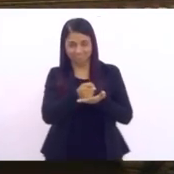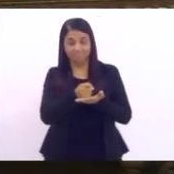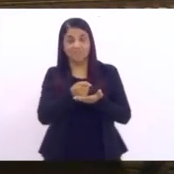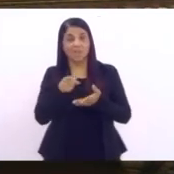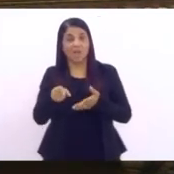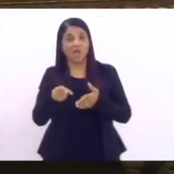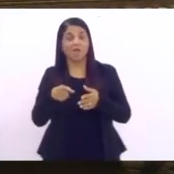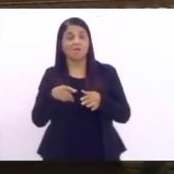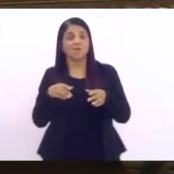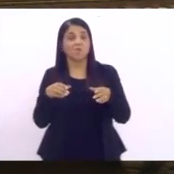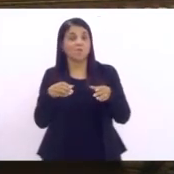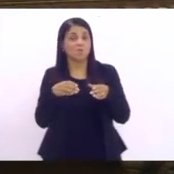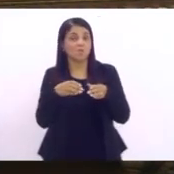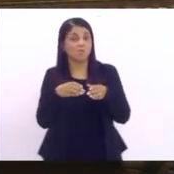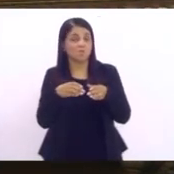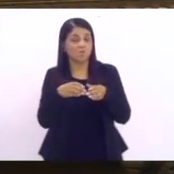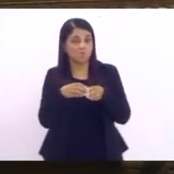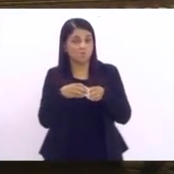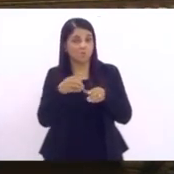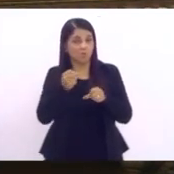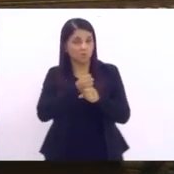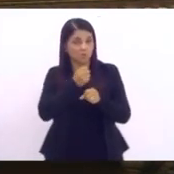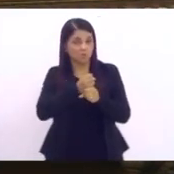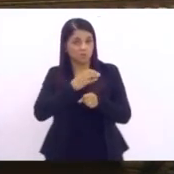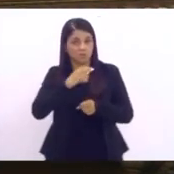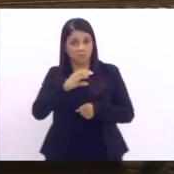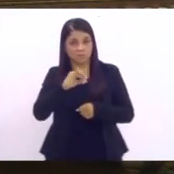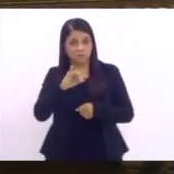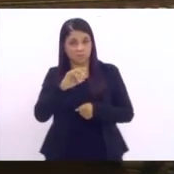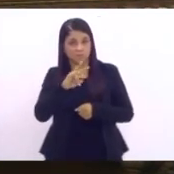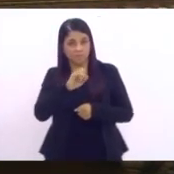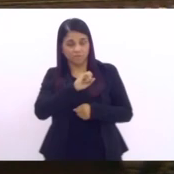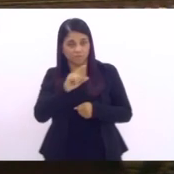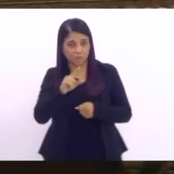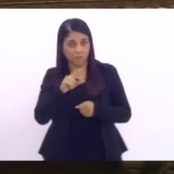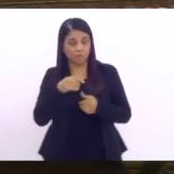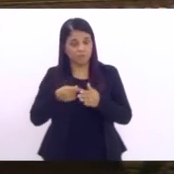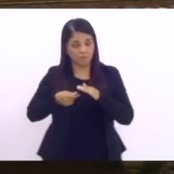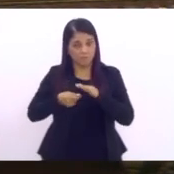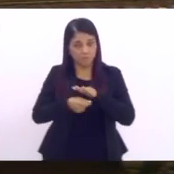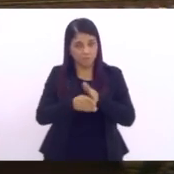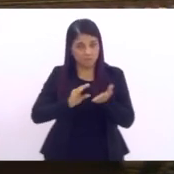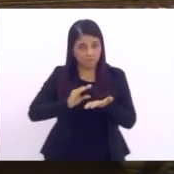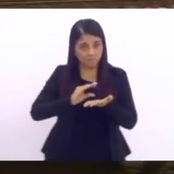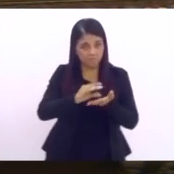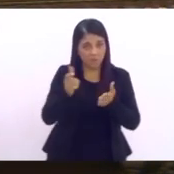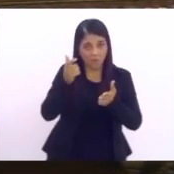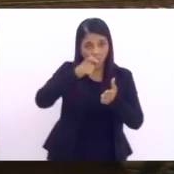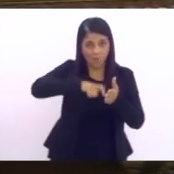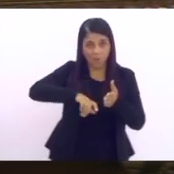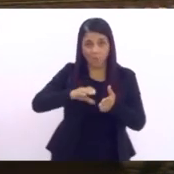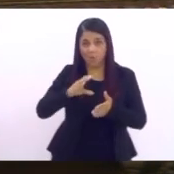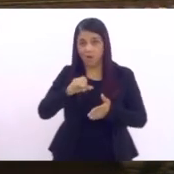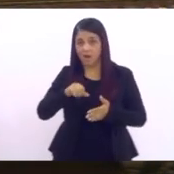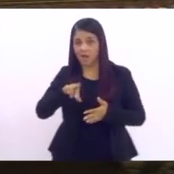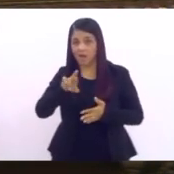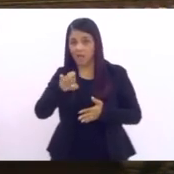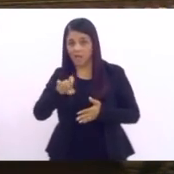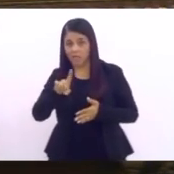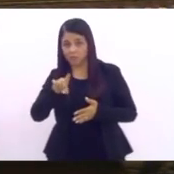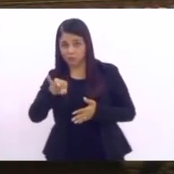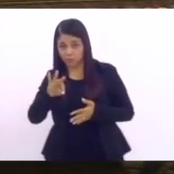benefício para conceder na aprovação do crédito junto ao agente financeiro, eles construirão